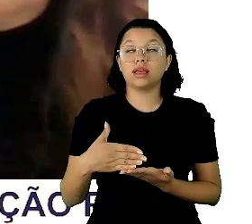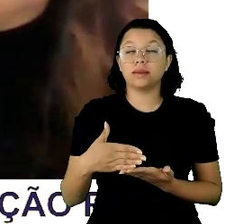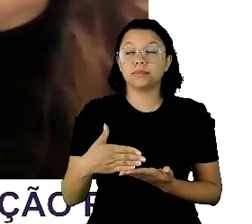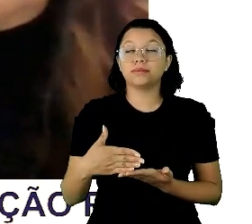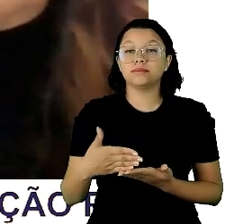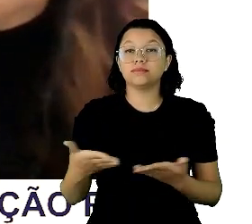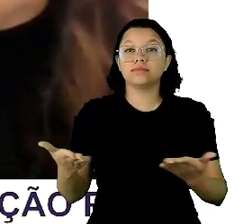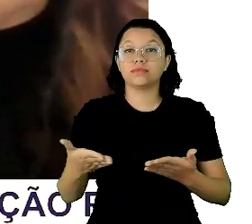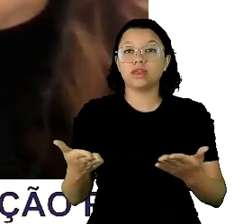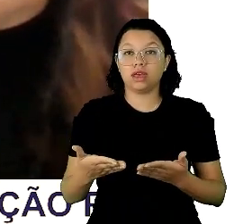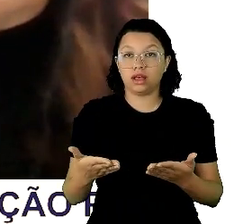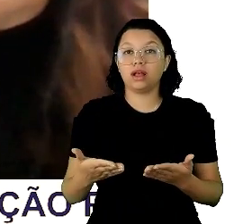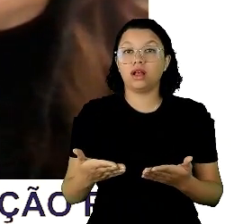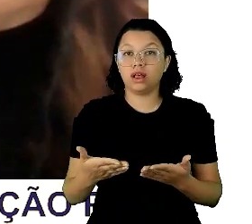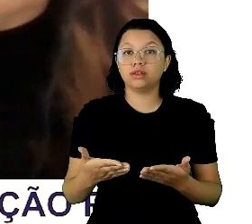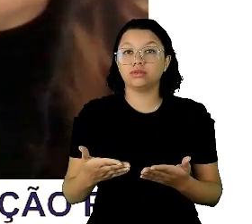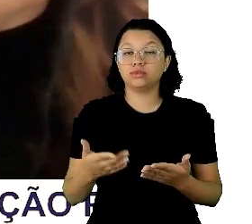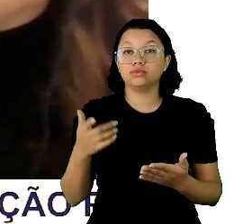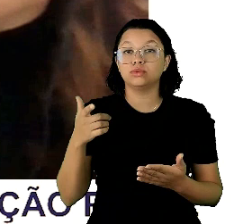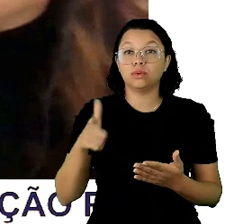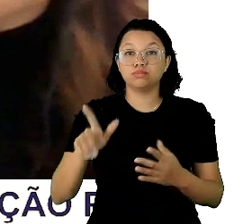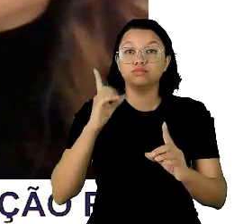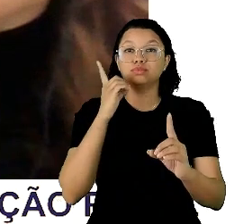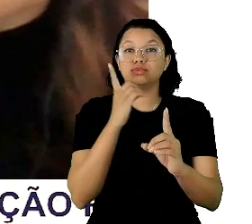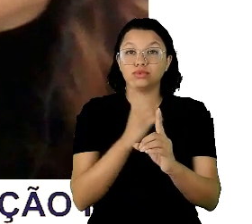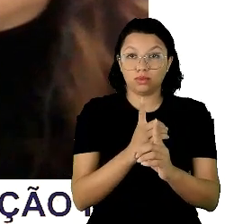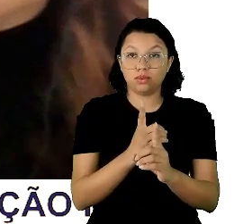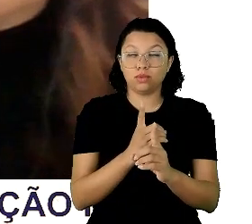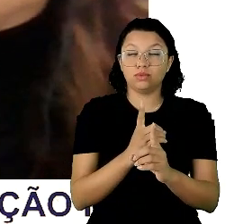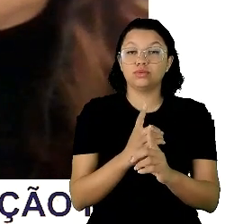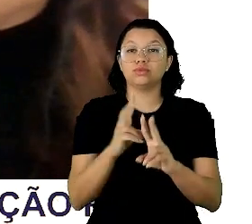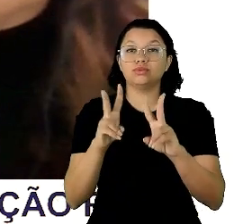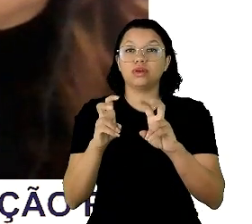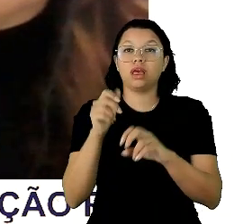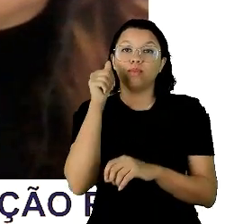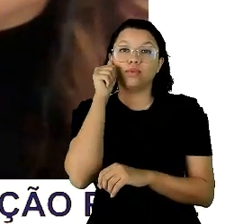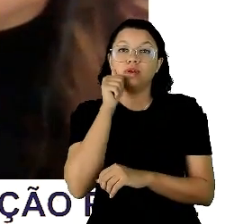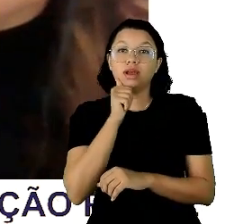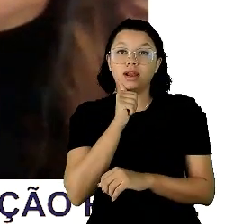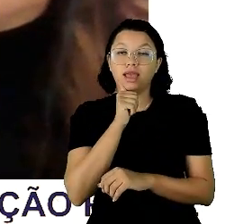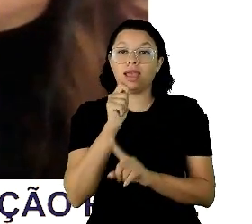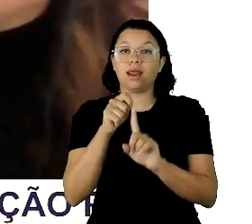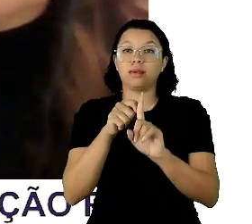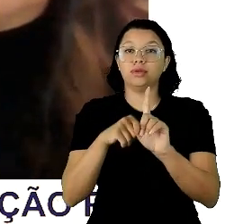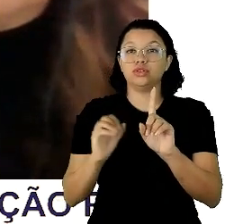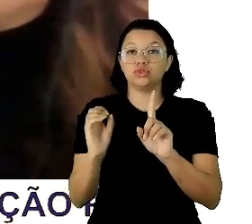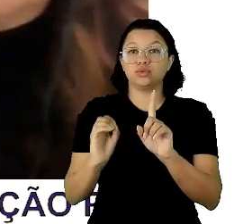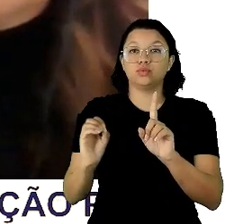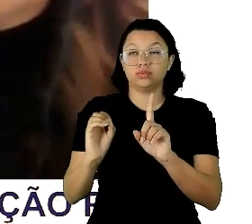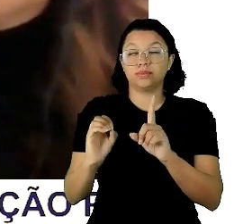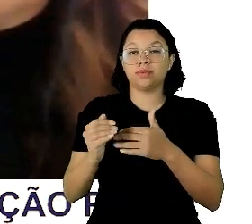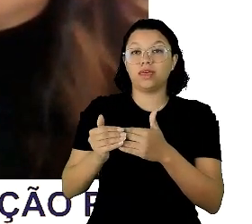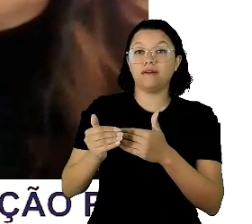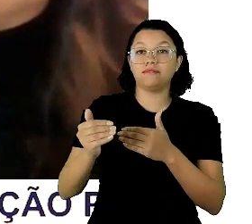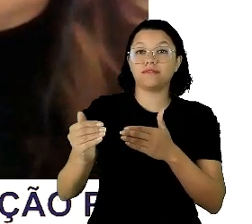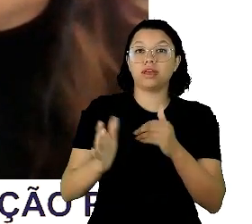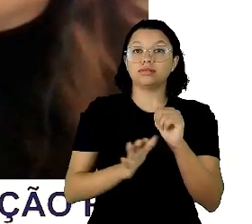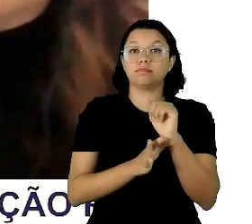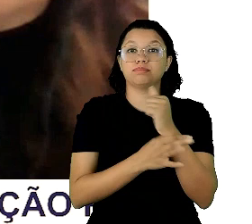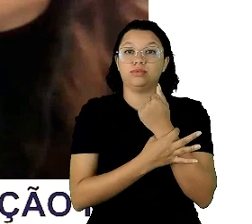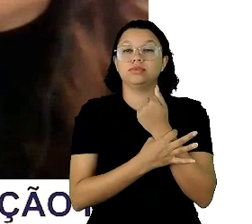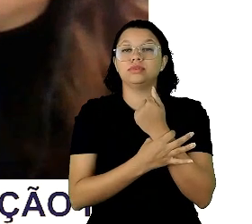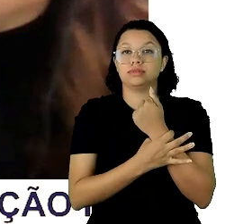nossa série de webinários Mulheres em Outubro, avanços na proteção